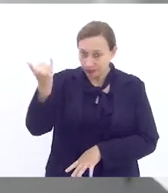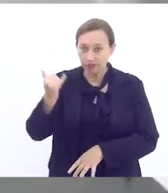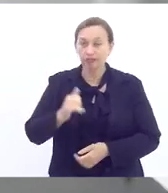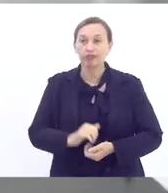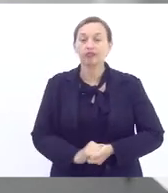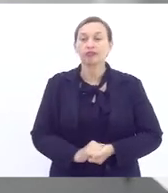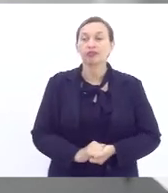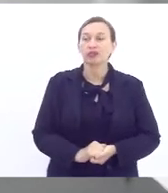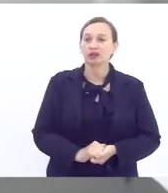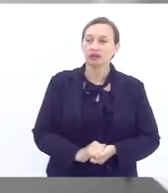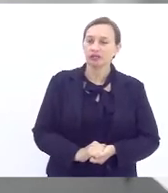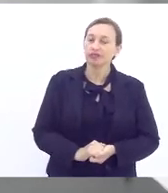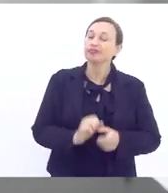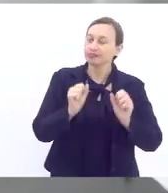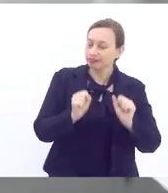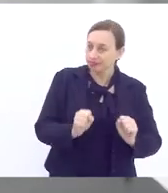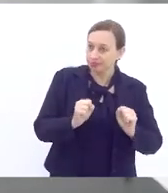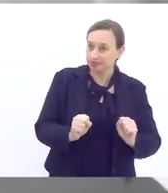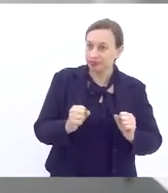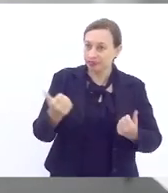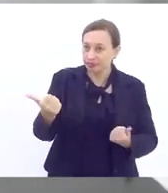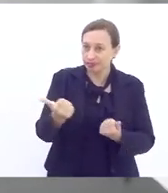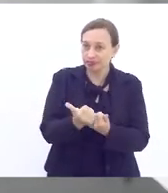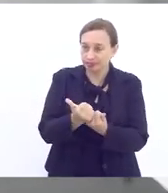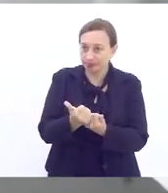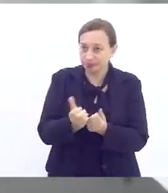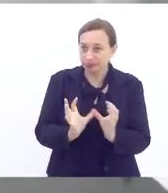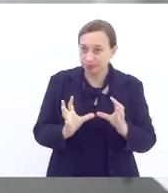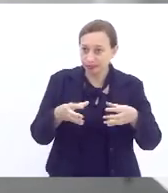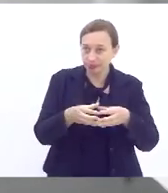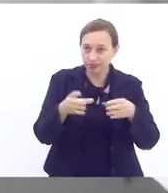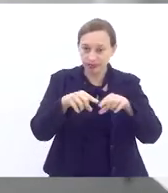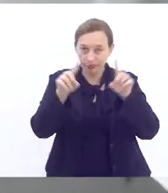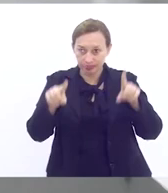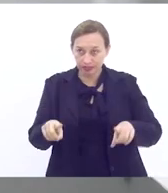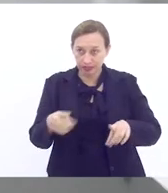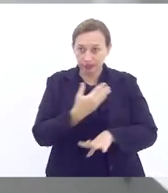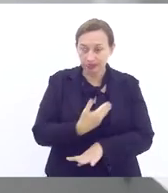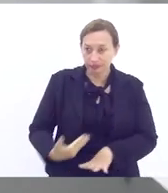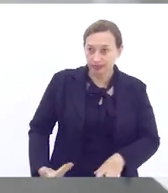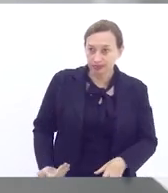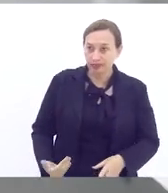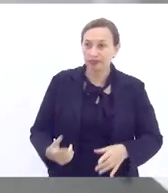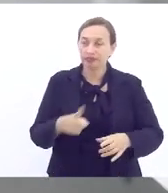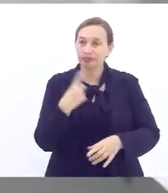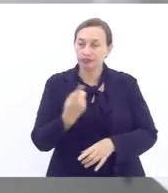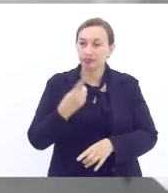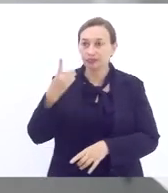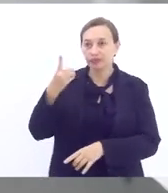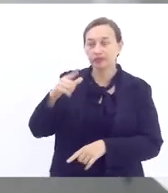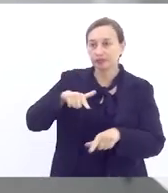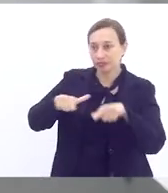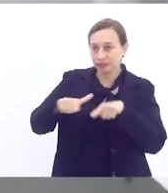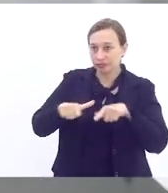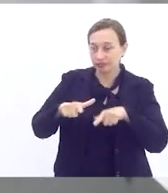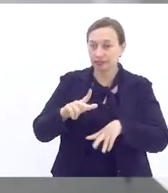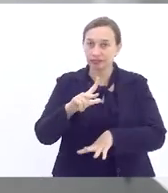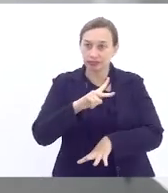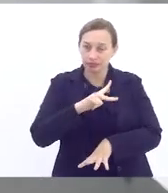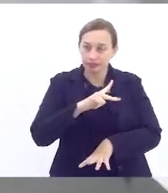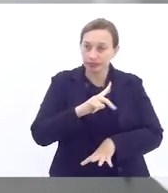público né E que podem contar com o apoio da comissão de servidores e com os nossos mandatos individuais para